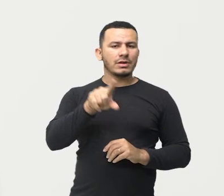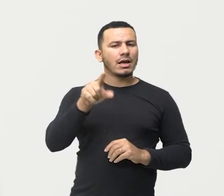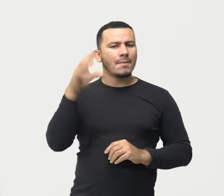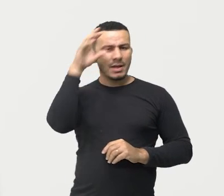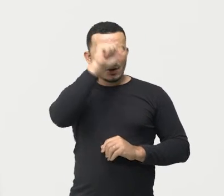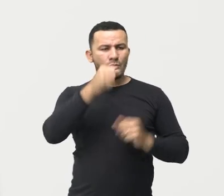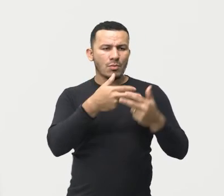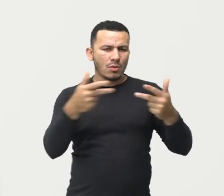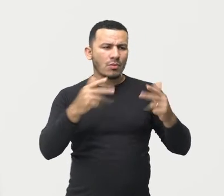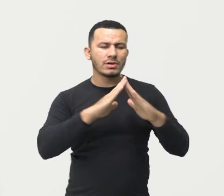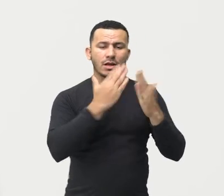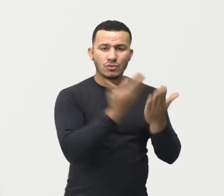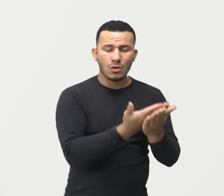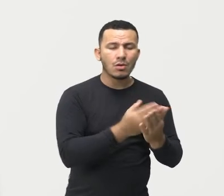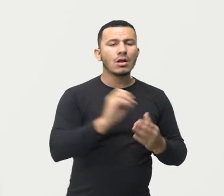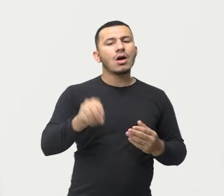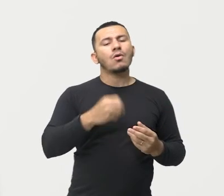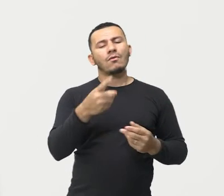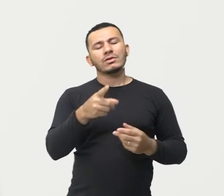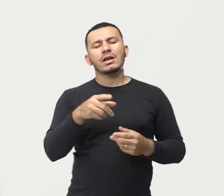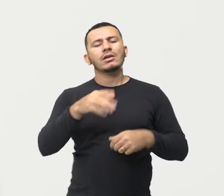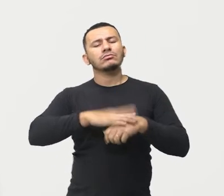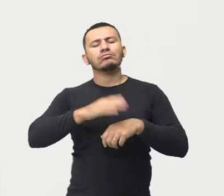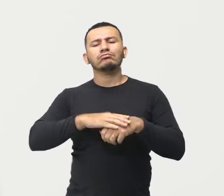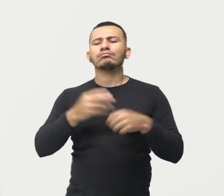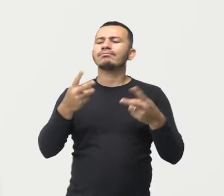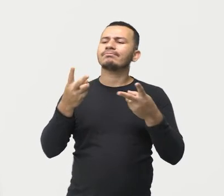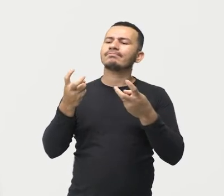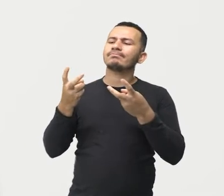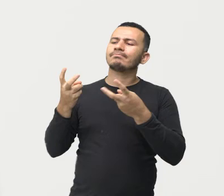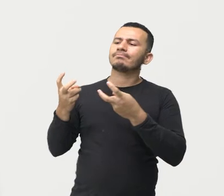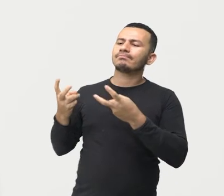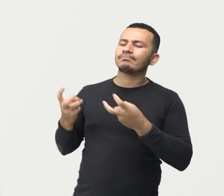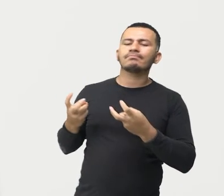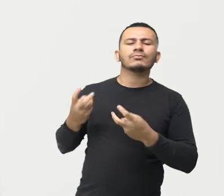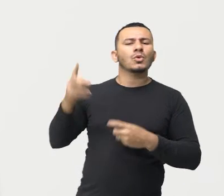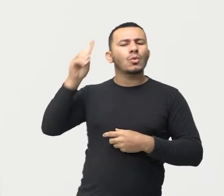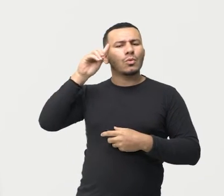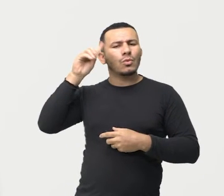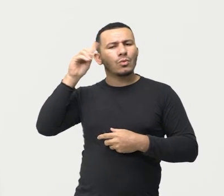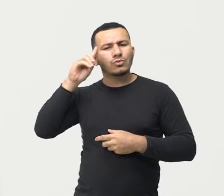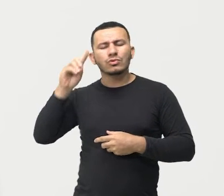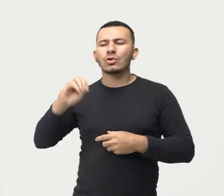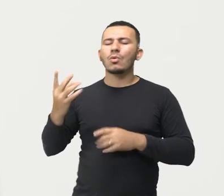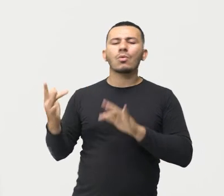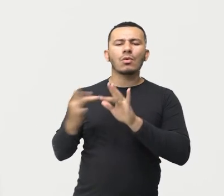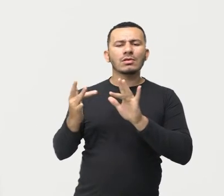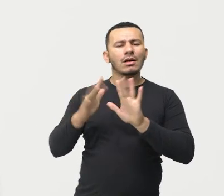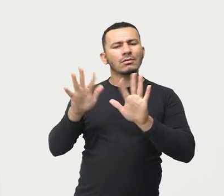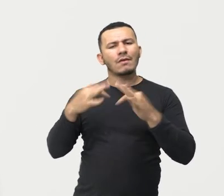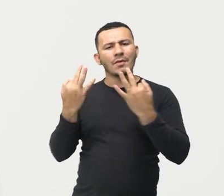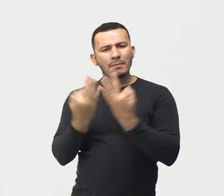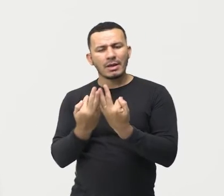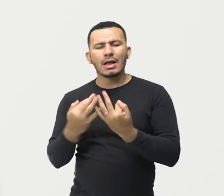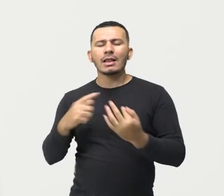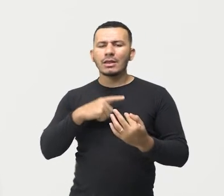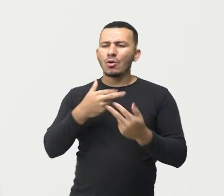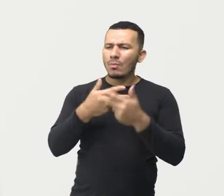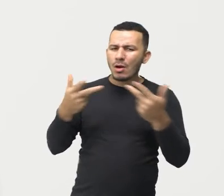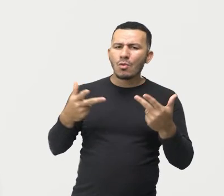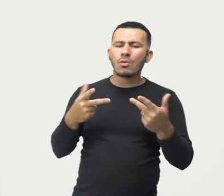algo que de repente você observa na sua vivência de todo dia, na sua prática cotidiana com seus pais, tudo isso pode